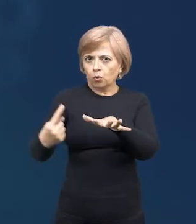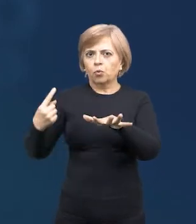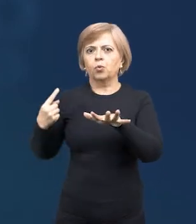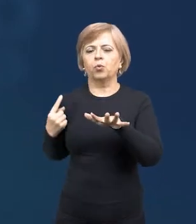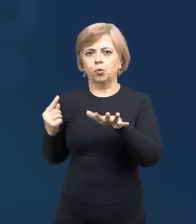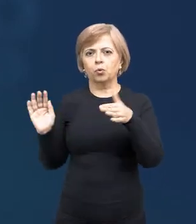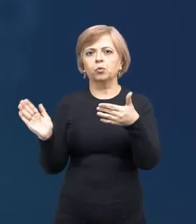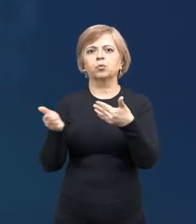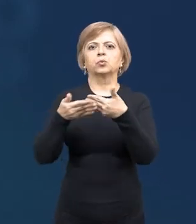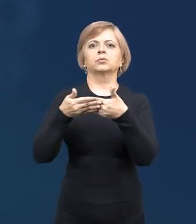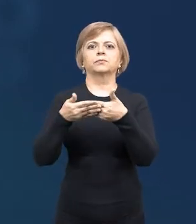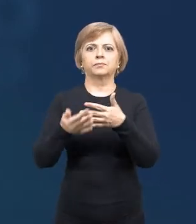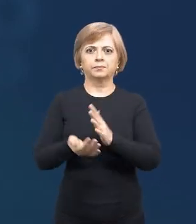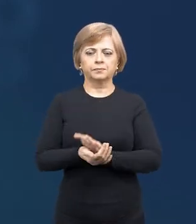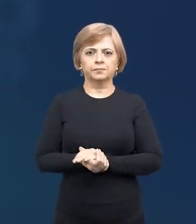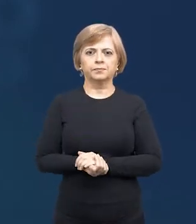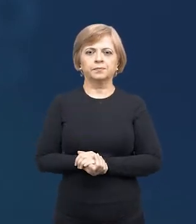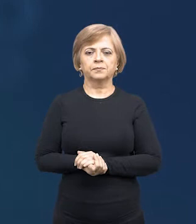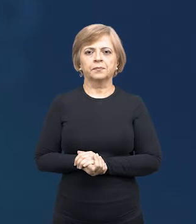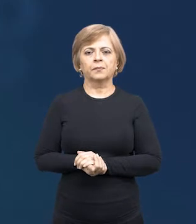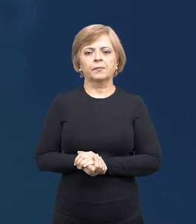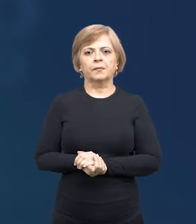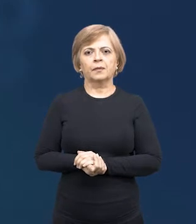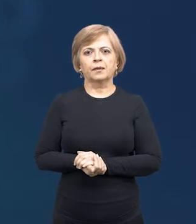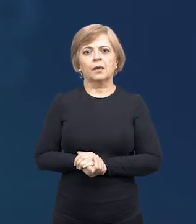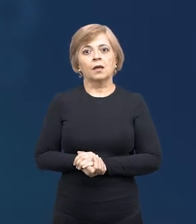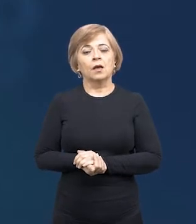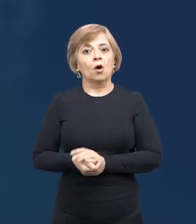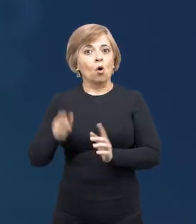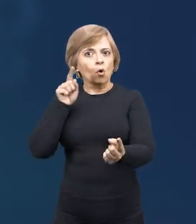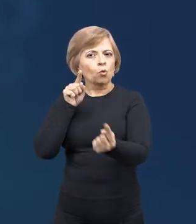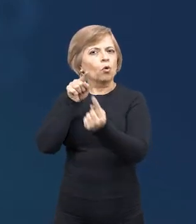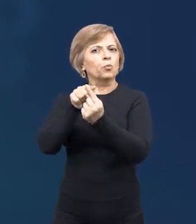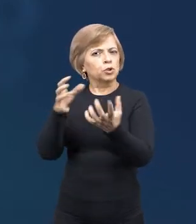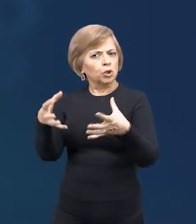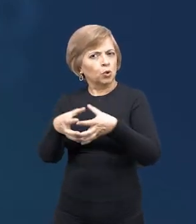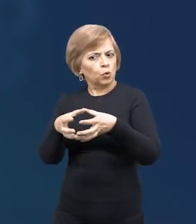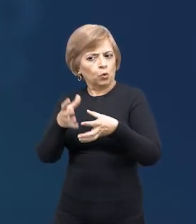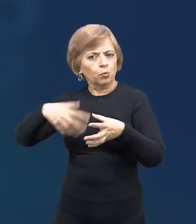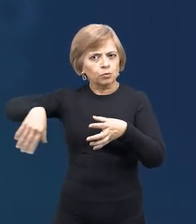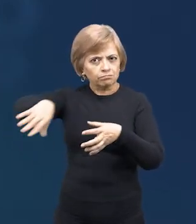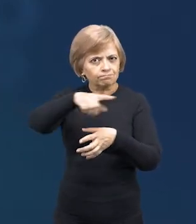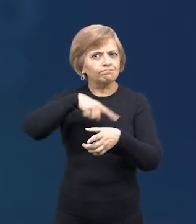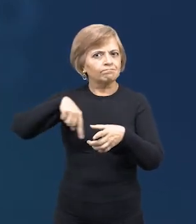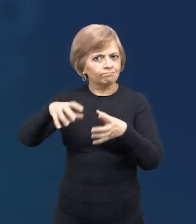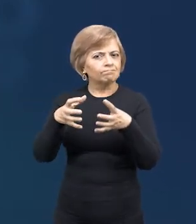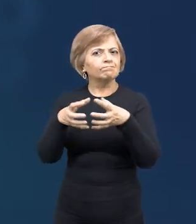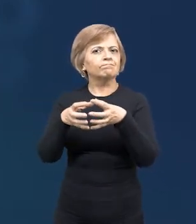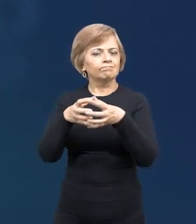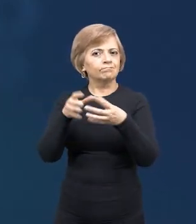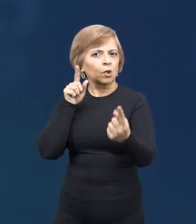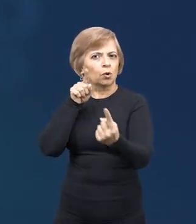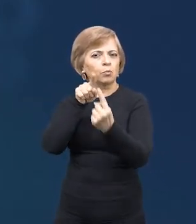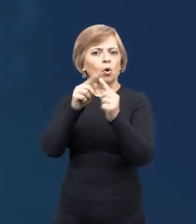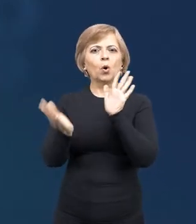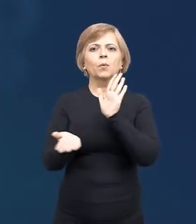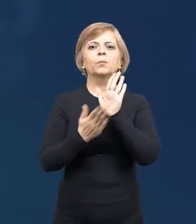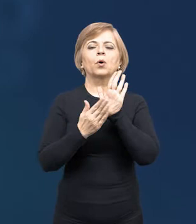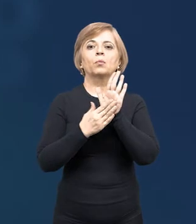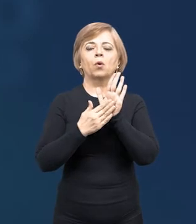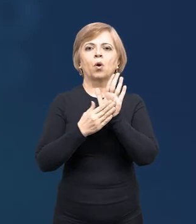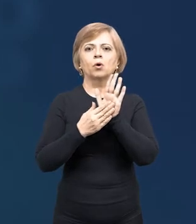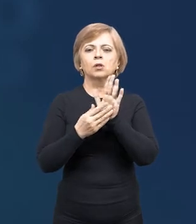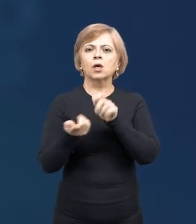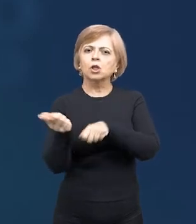restritivas de circulação de pessoas, né? O objetivo desse grupo foi exatamente tinha o propósito de gerenciar, articular